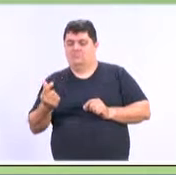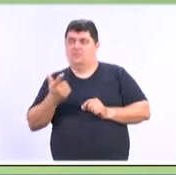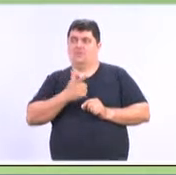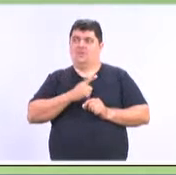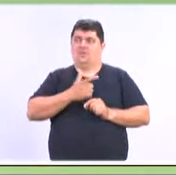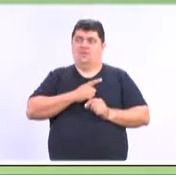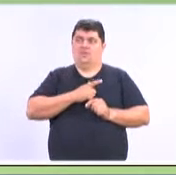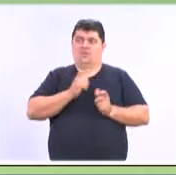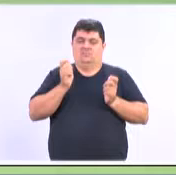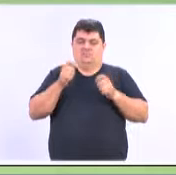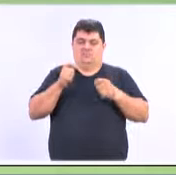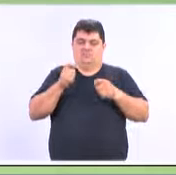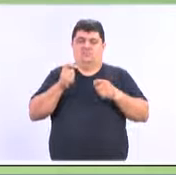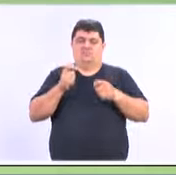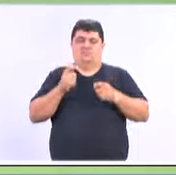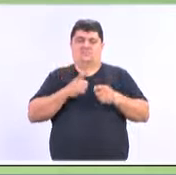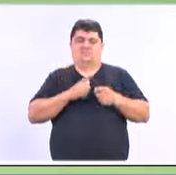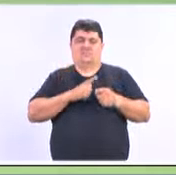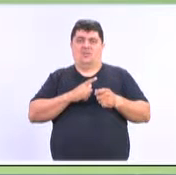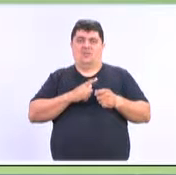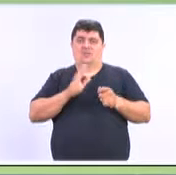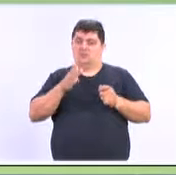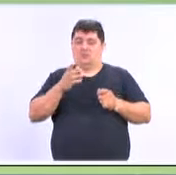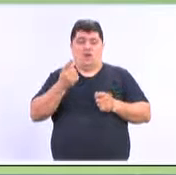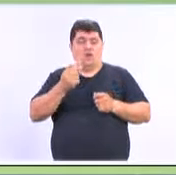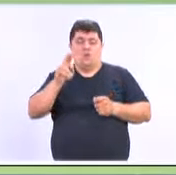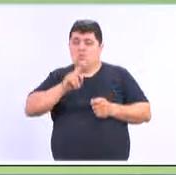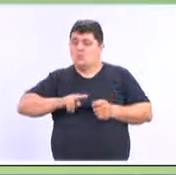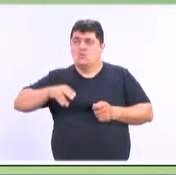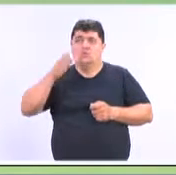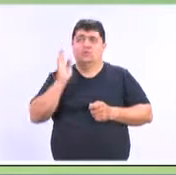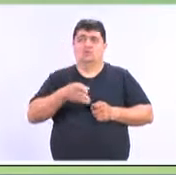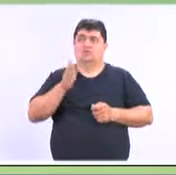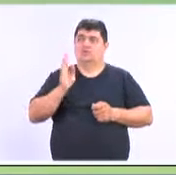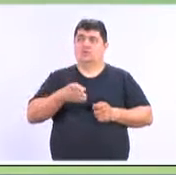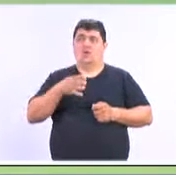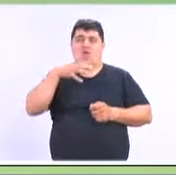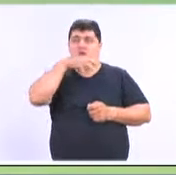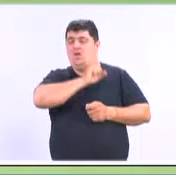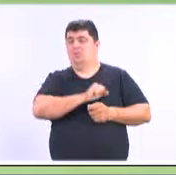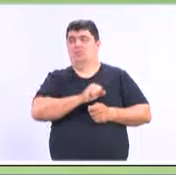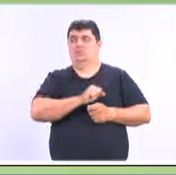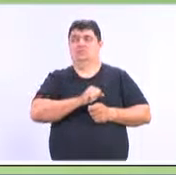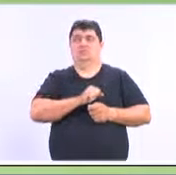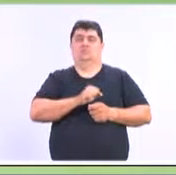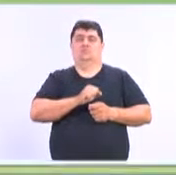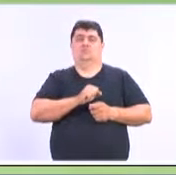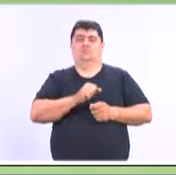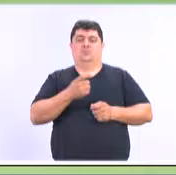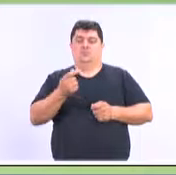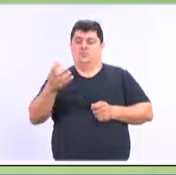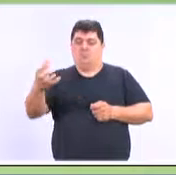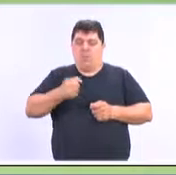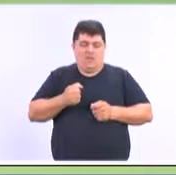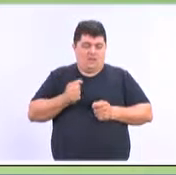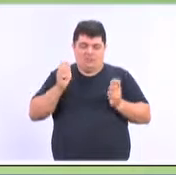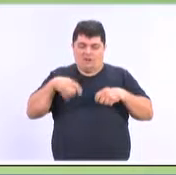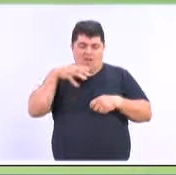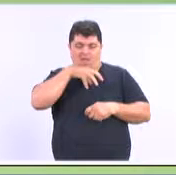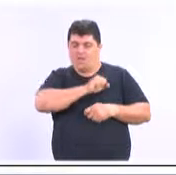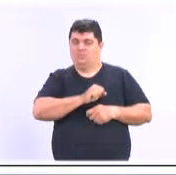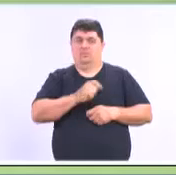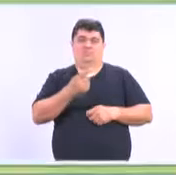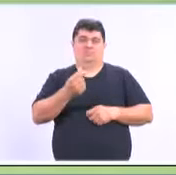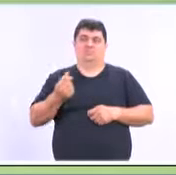são prontamente realizados, ou seja, eu já transformo ele em dinheiro, em caixa, imediatamente.